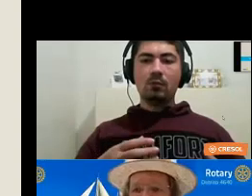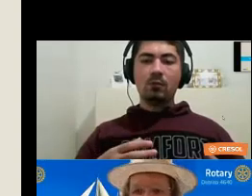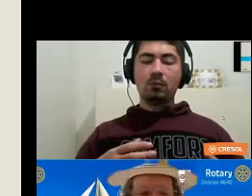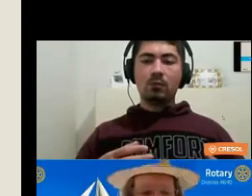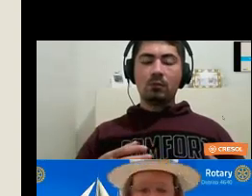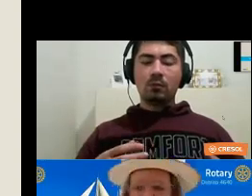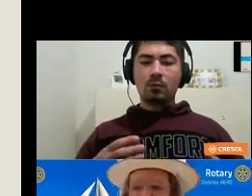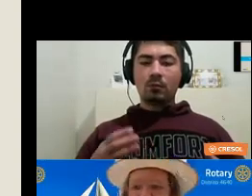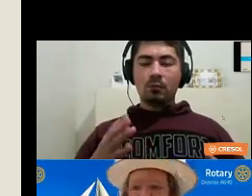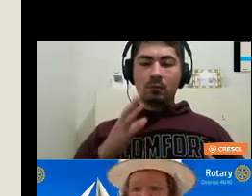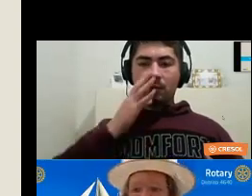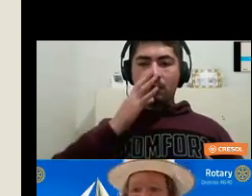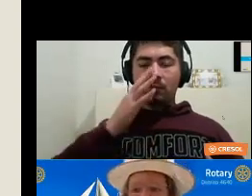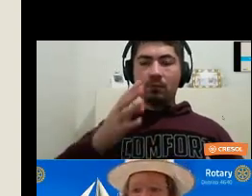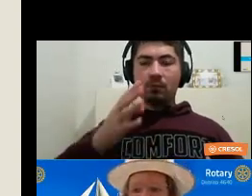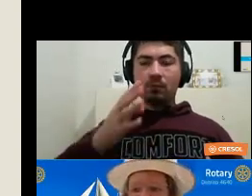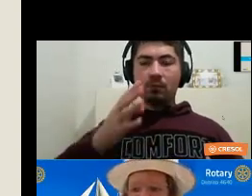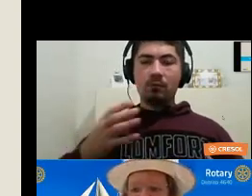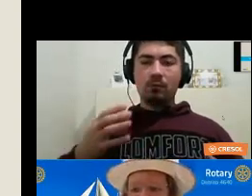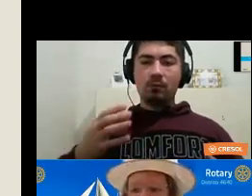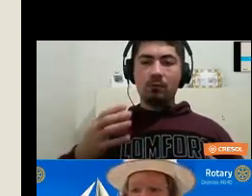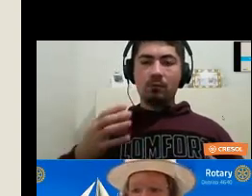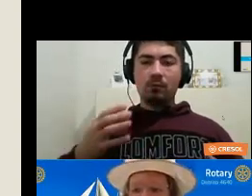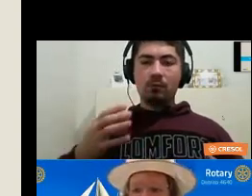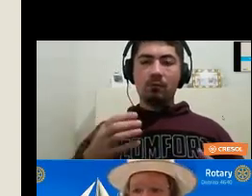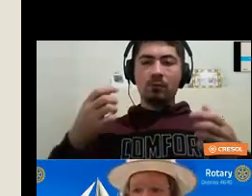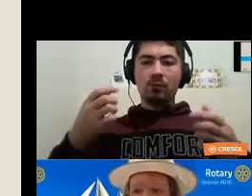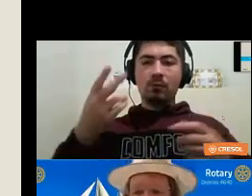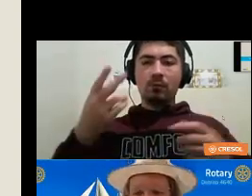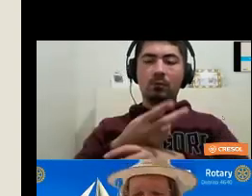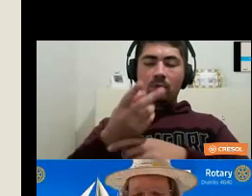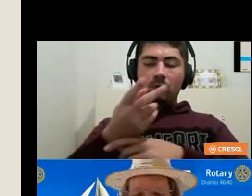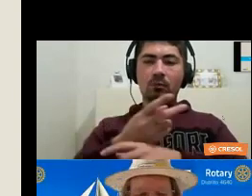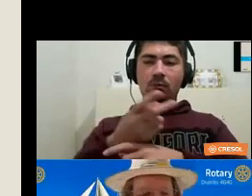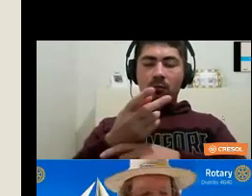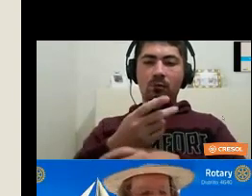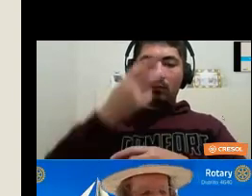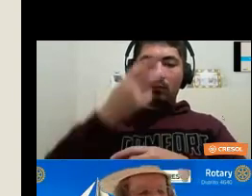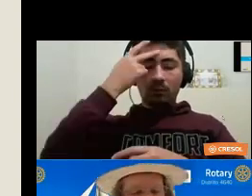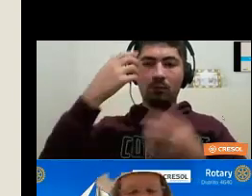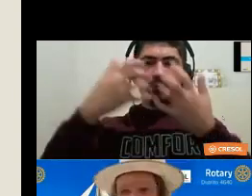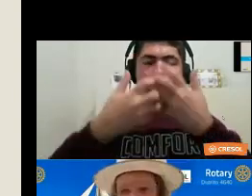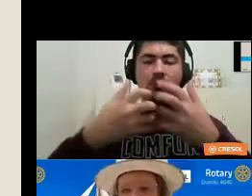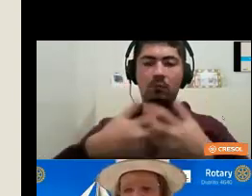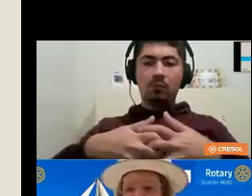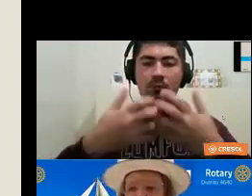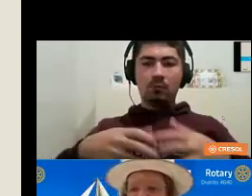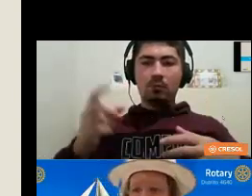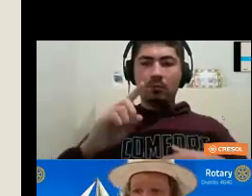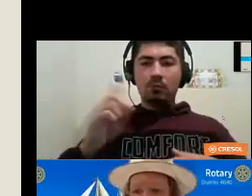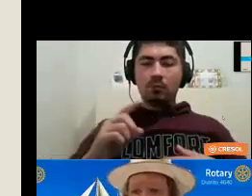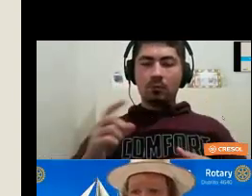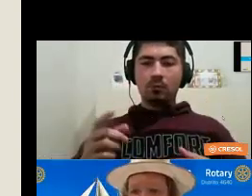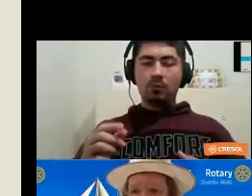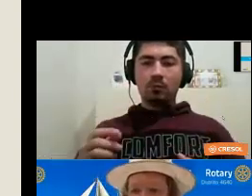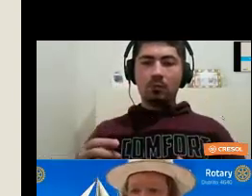de vários outros não rotarianos para patrocinar esses projetos todos, seja por essas promoções que os clubes